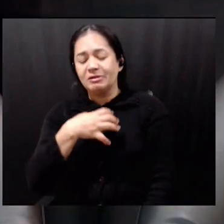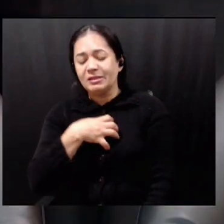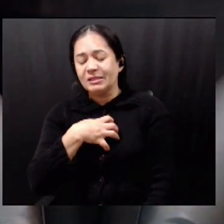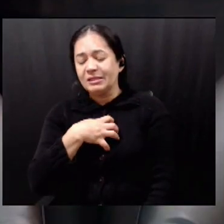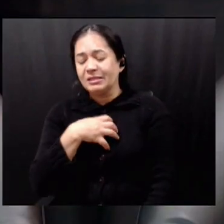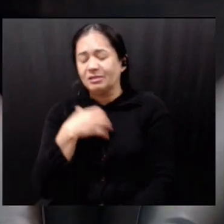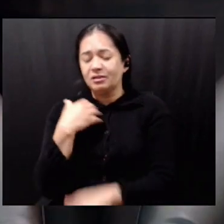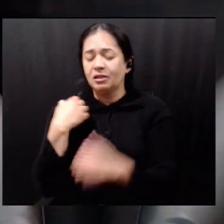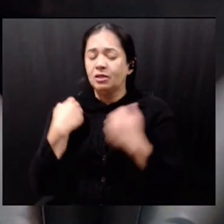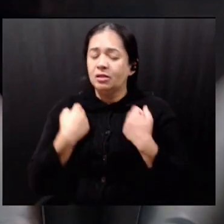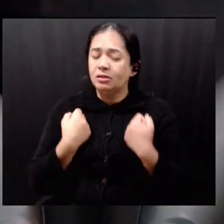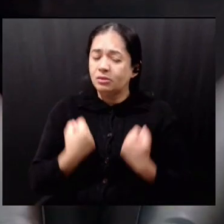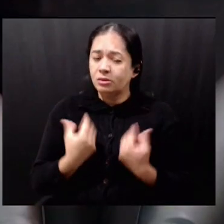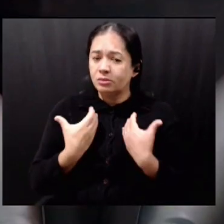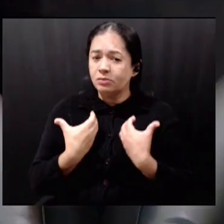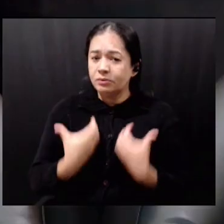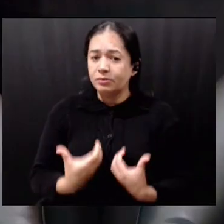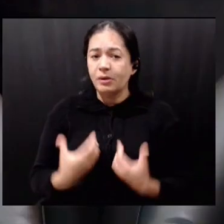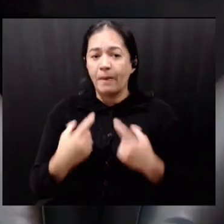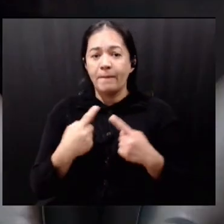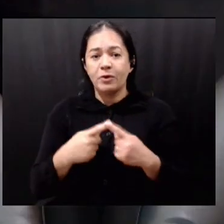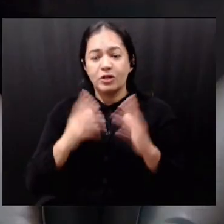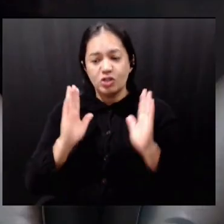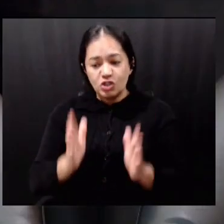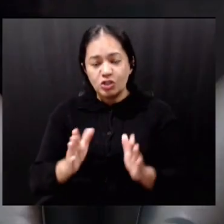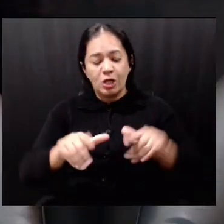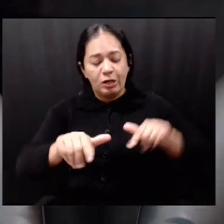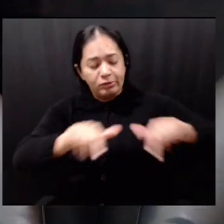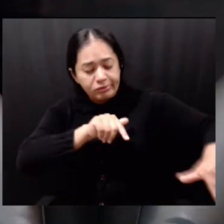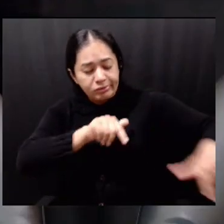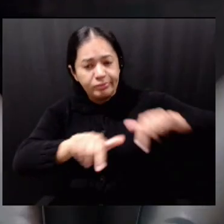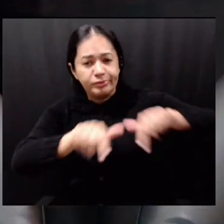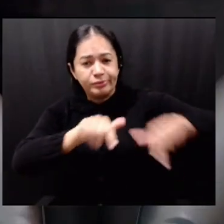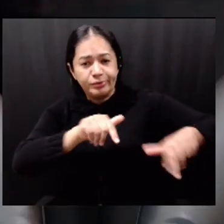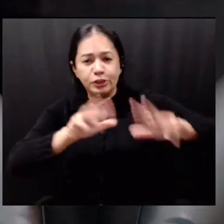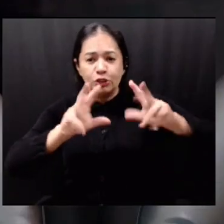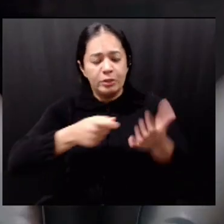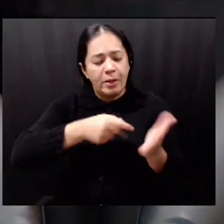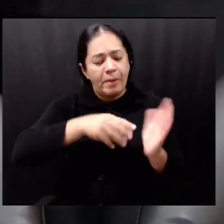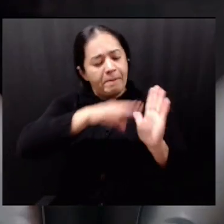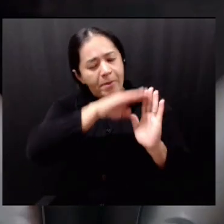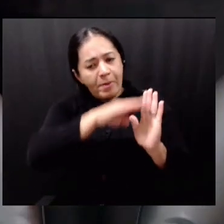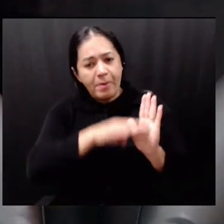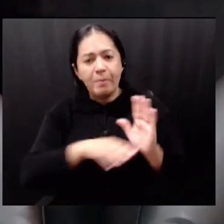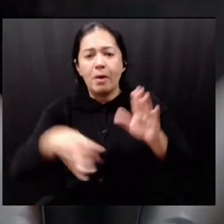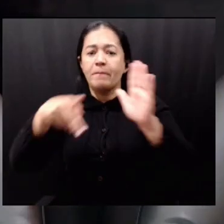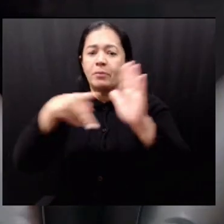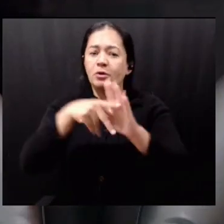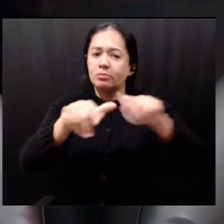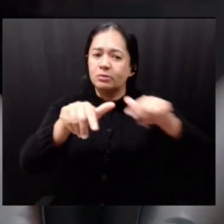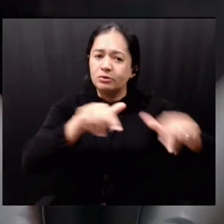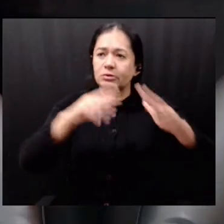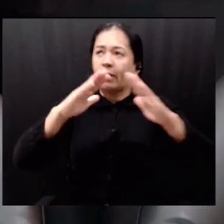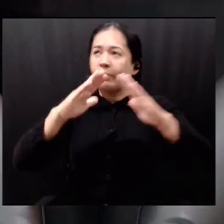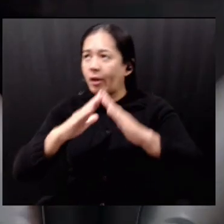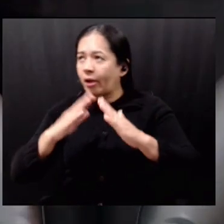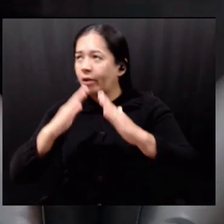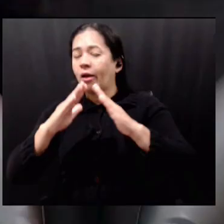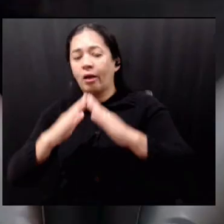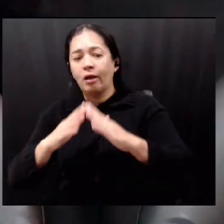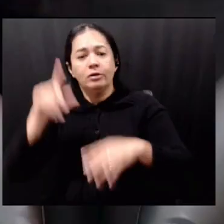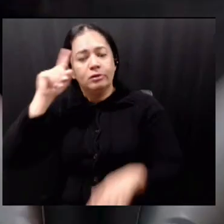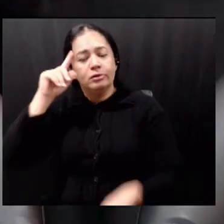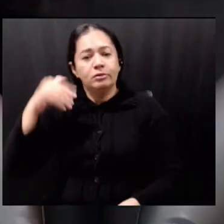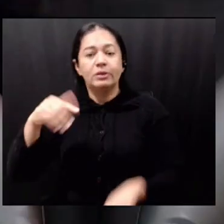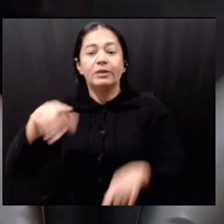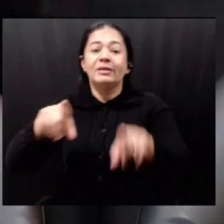Uhum. porque já tem a demanda do trabalho, já tem todas as exigências que exigem, né, do trabalho, da casa, do dia a dia, e aí tem as exigências de